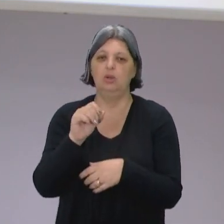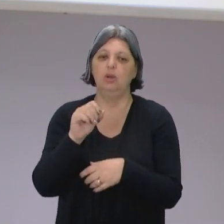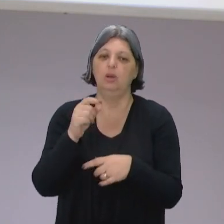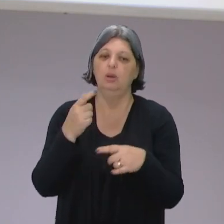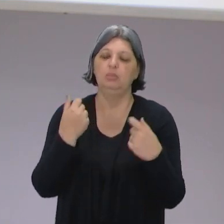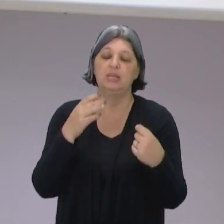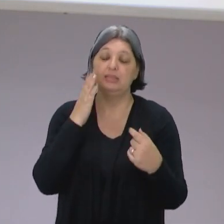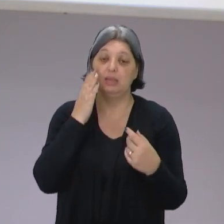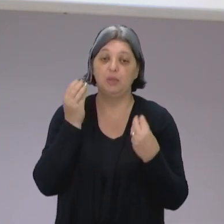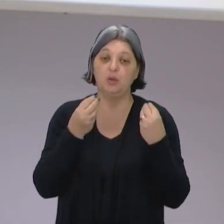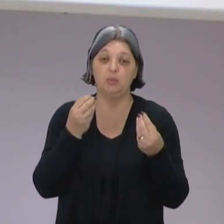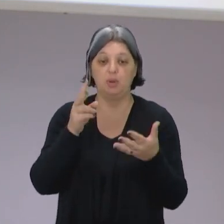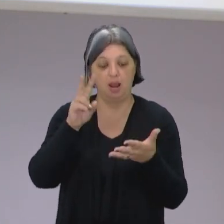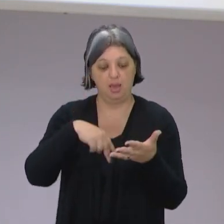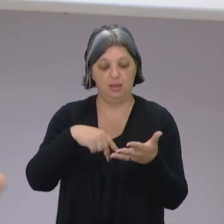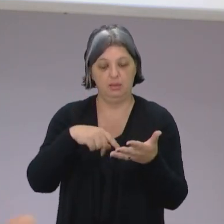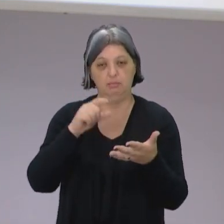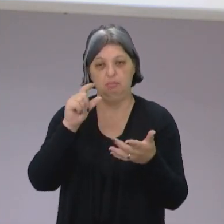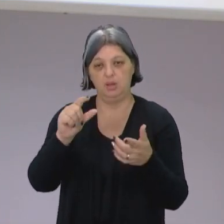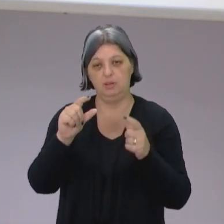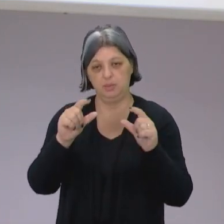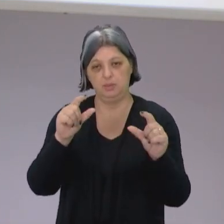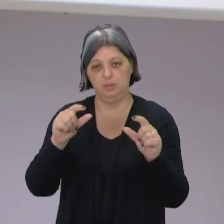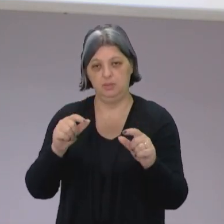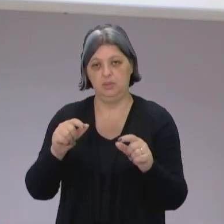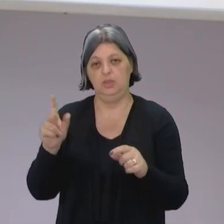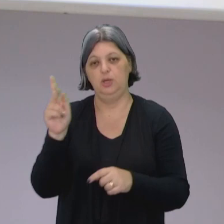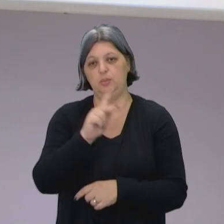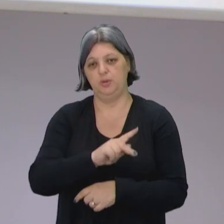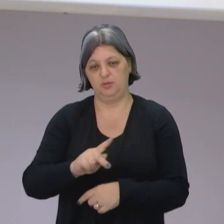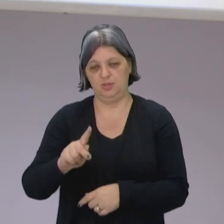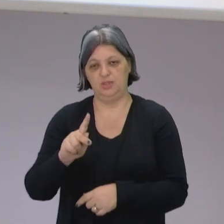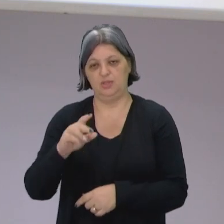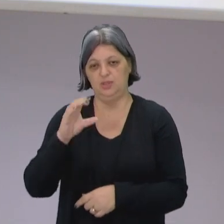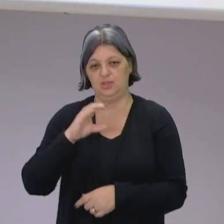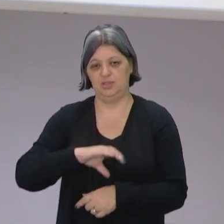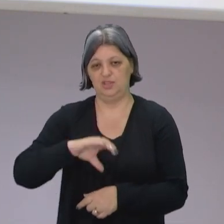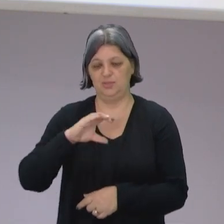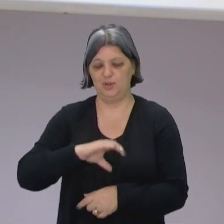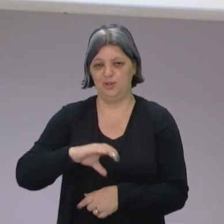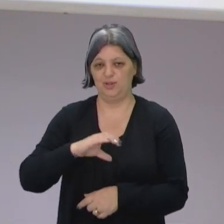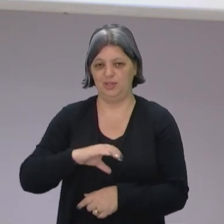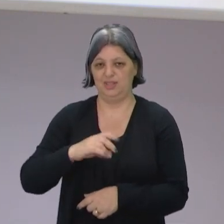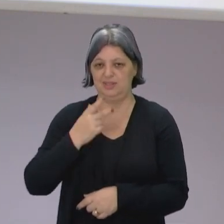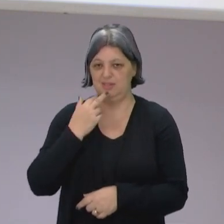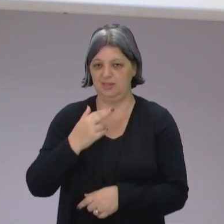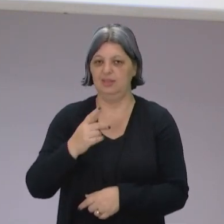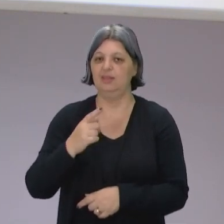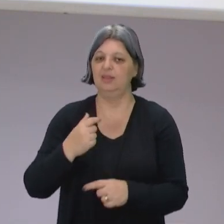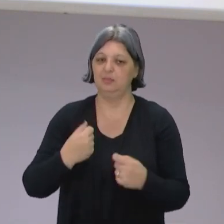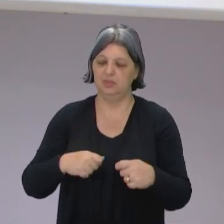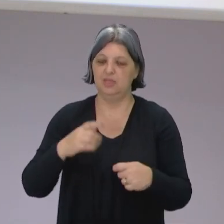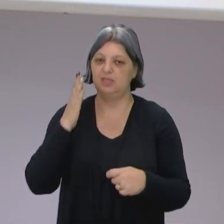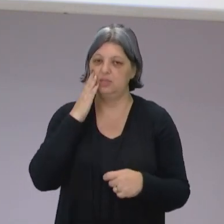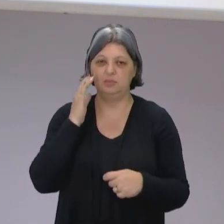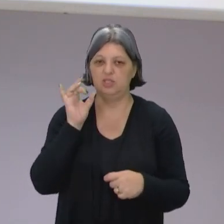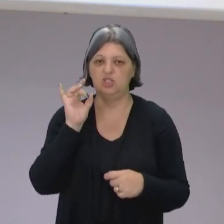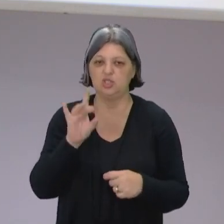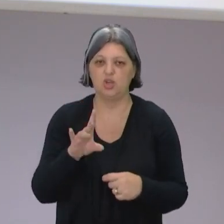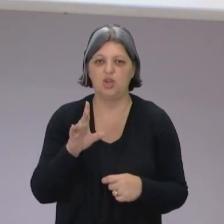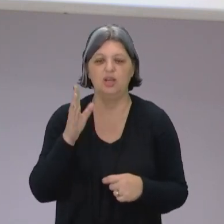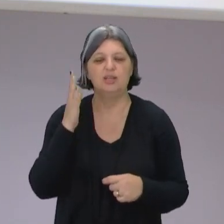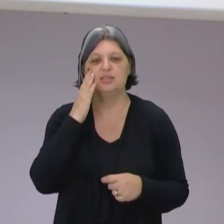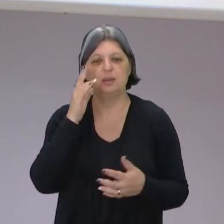ler. Mas a gente, professores de língua portuguesa, a gente costuma dizer para os alunos, ler vai além disso. Não é só decodificar,